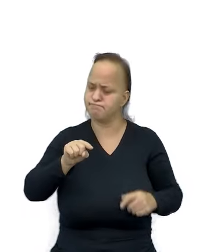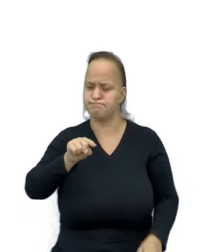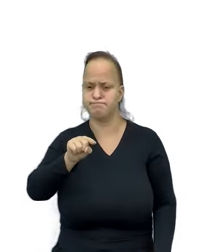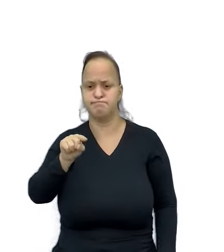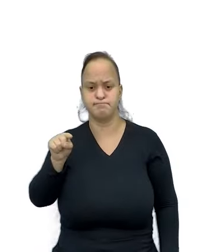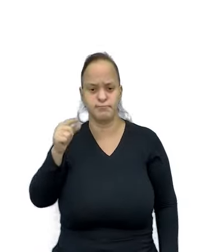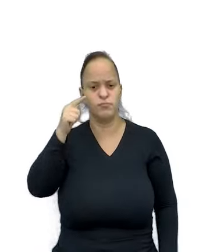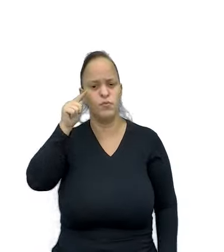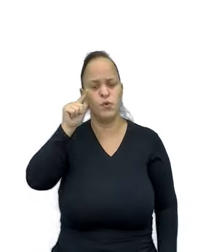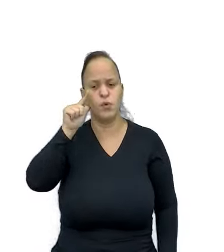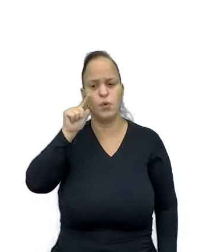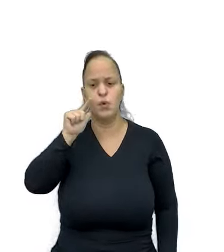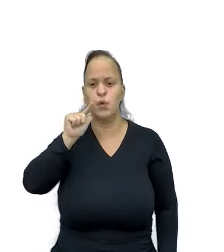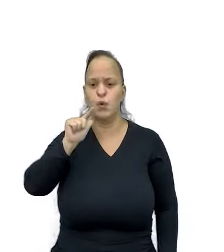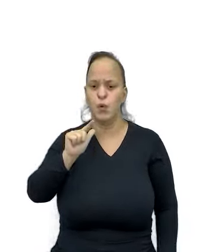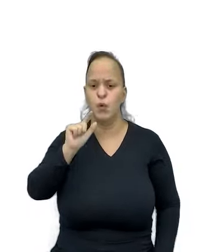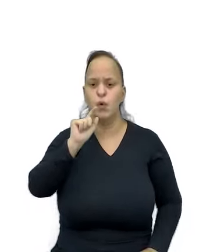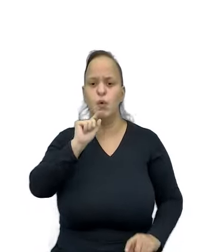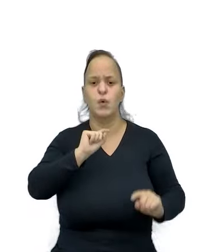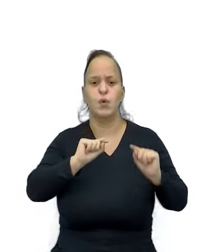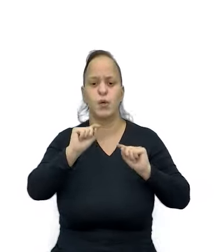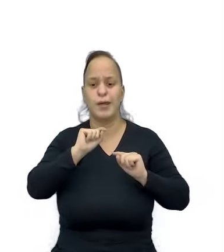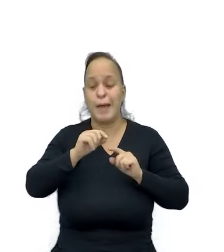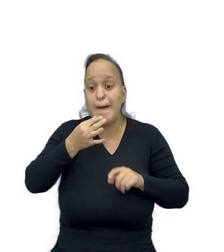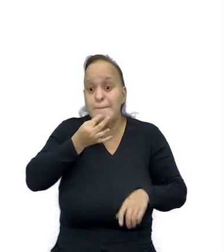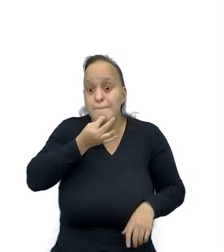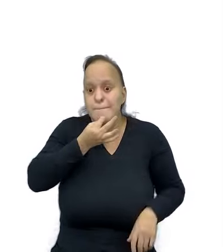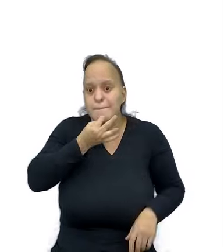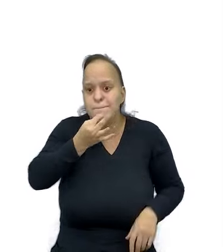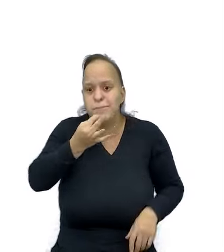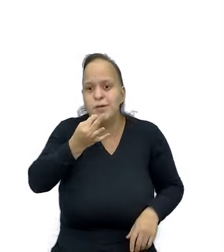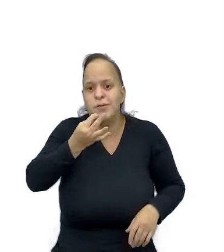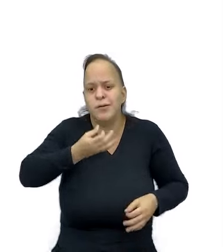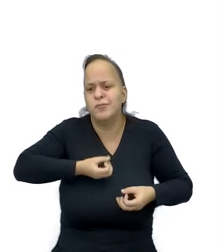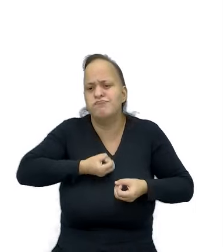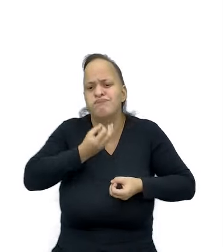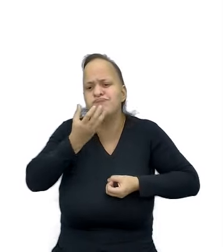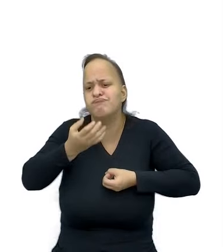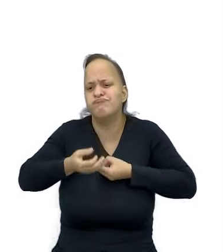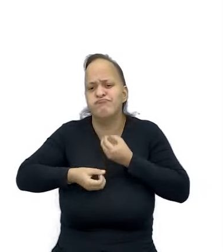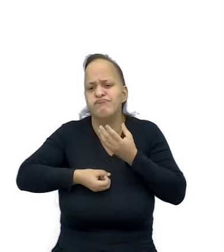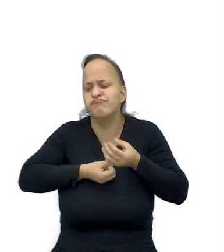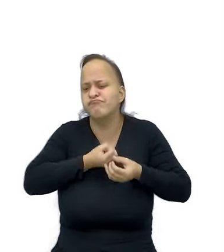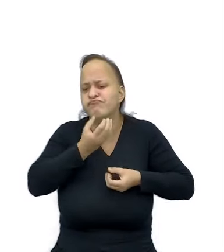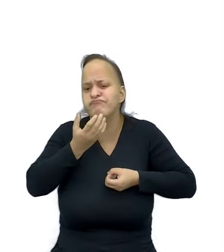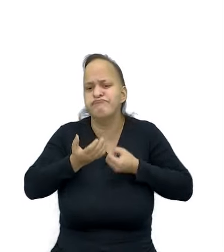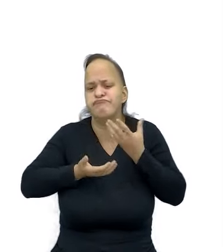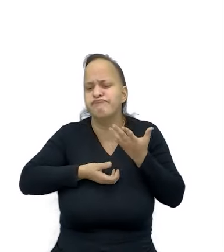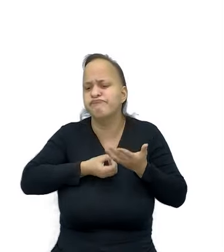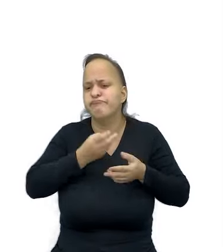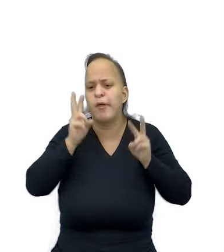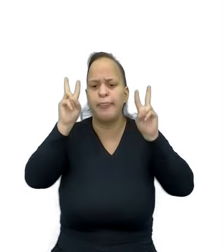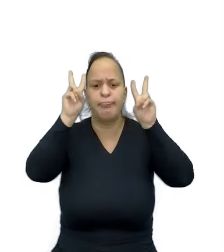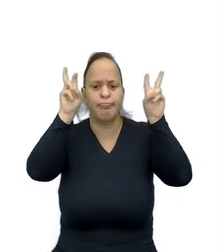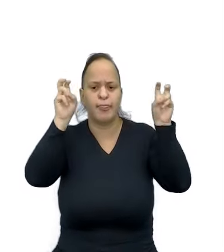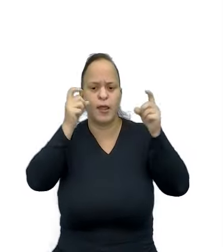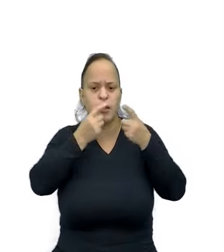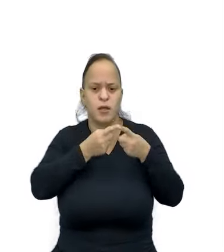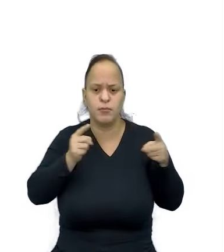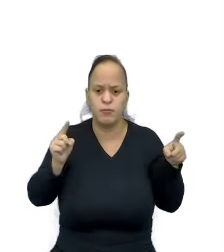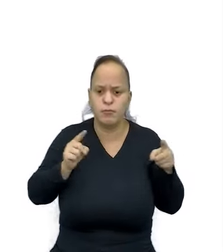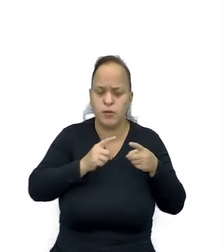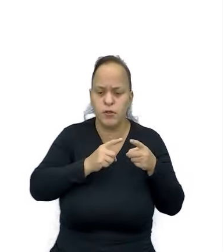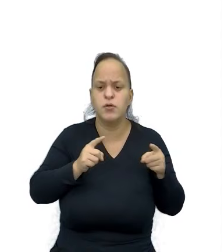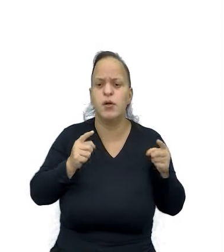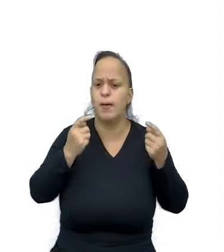traga aí a sua opinião em relação ao estilo musical, né? Dá para se trazer música para ser trabalhada também